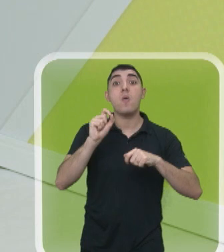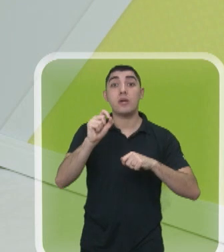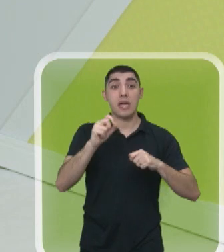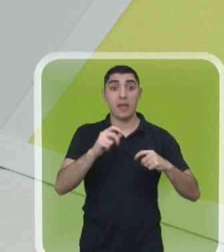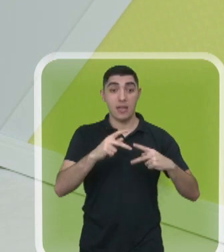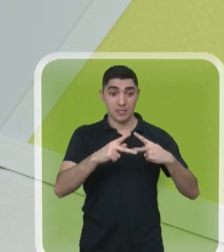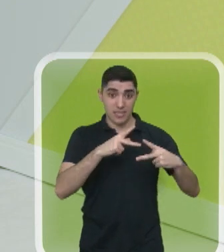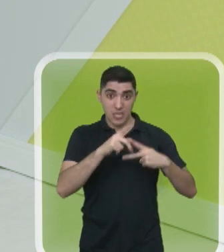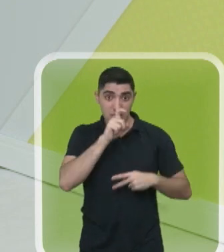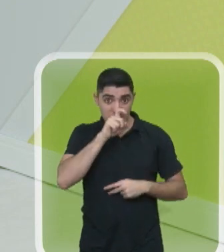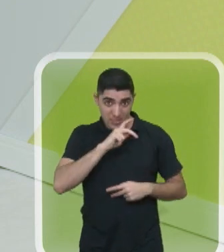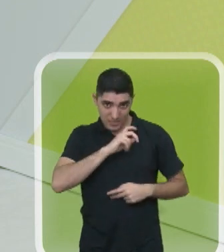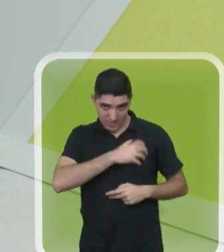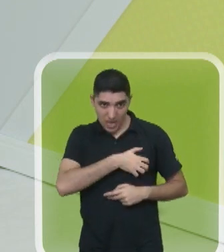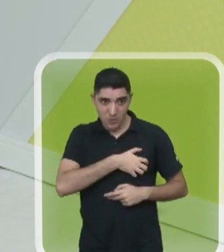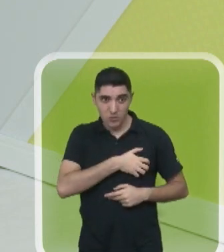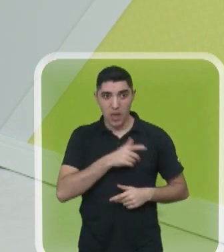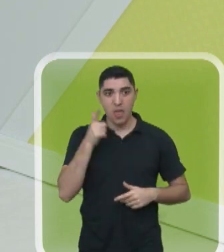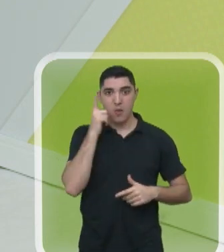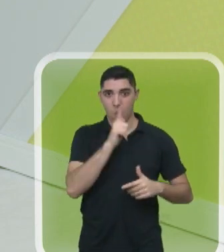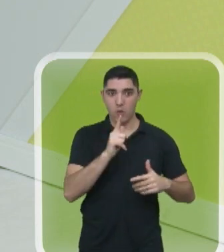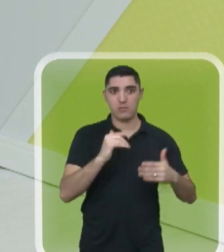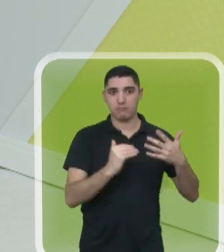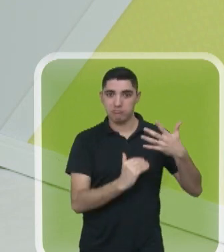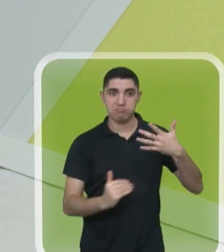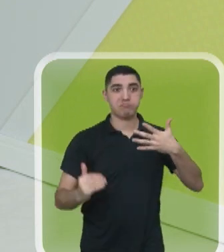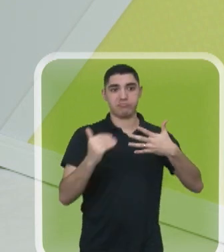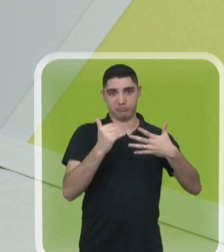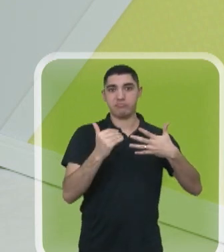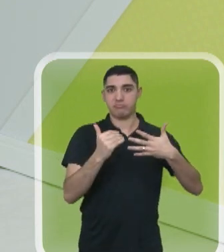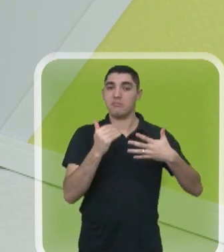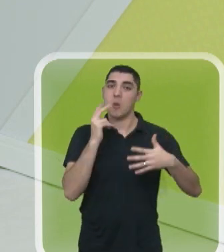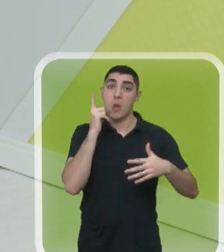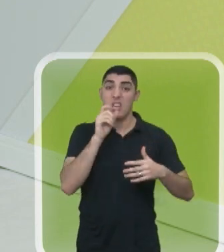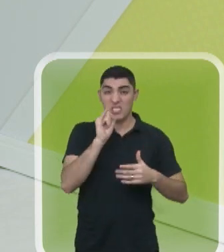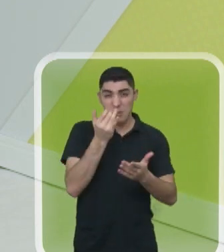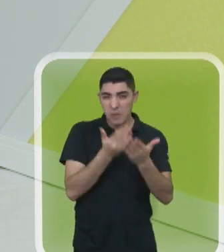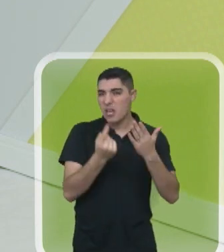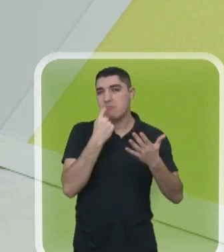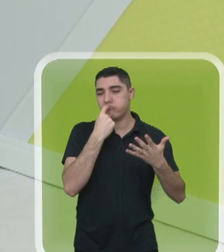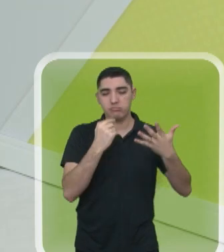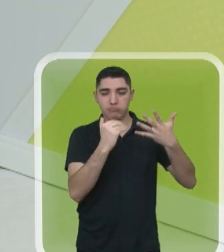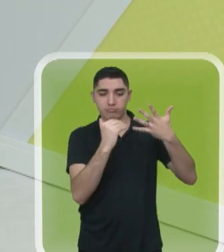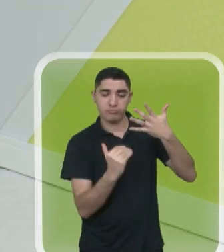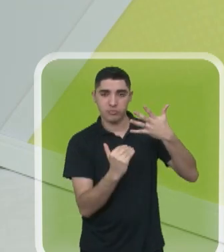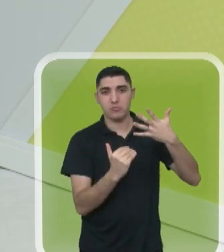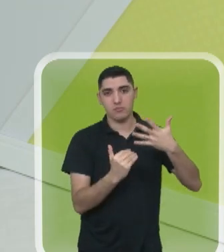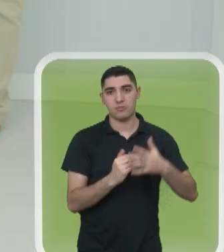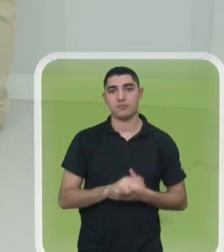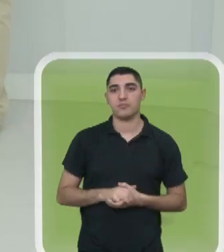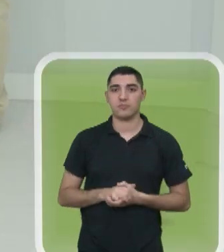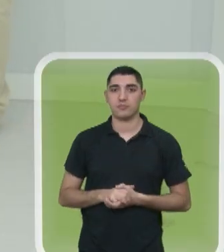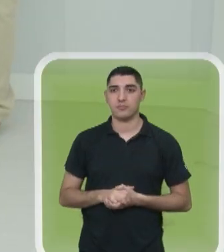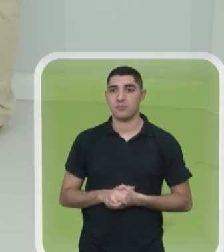na 6ª posição. Se perder, pode cair apenas uma em caso de vitória do time da Açoeva, Brunão. Um jogo